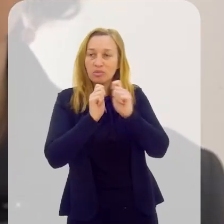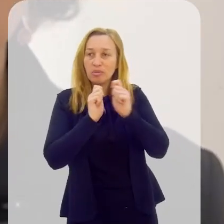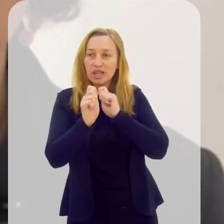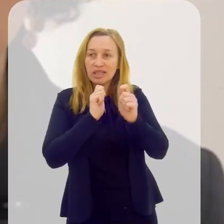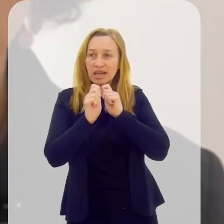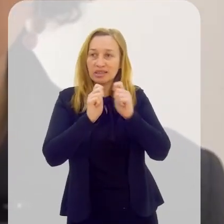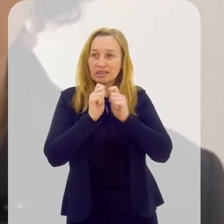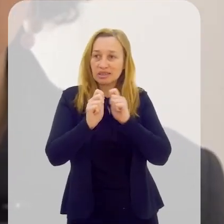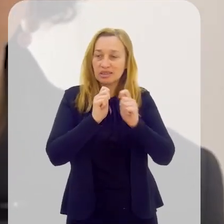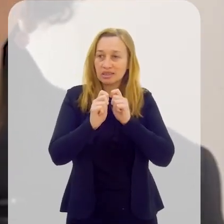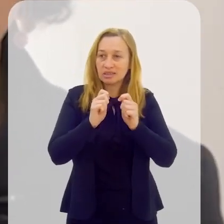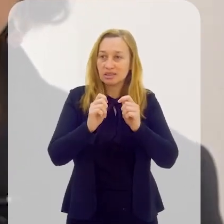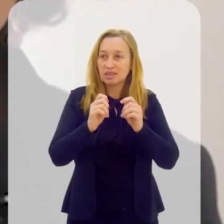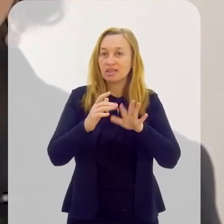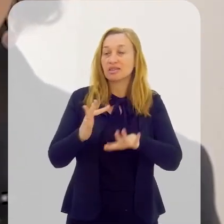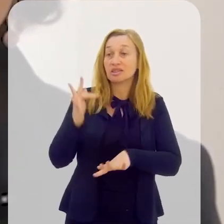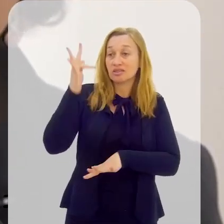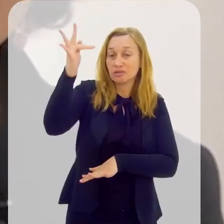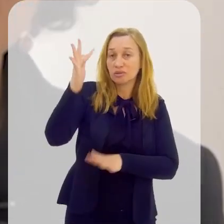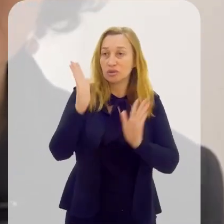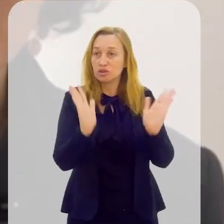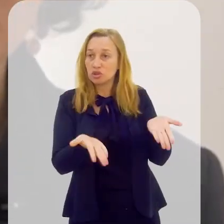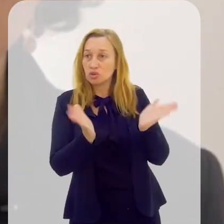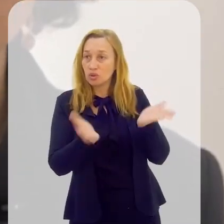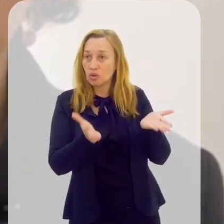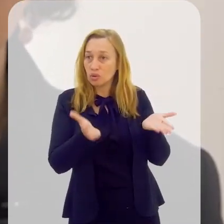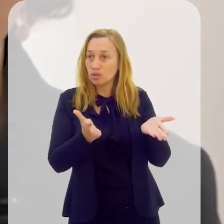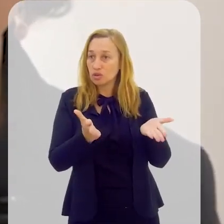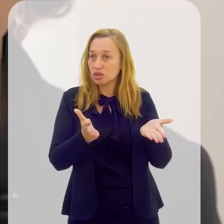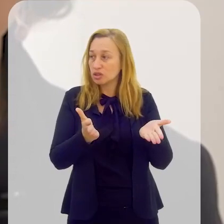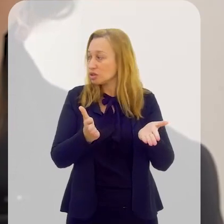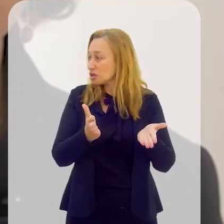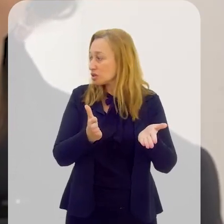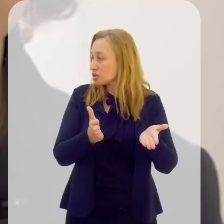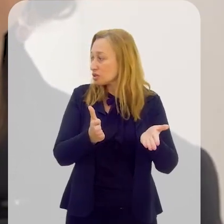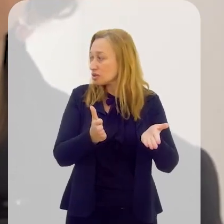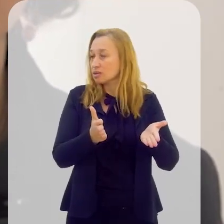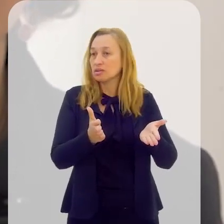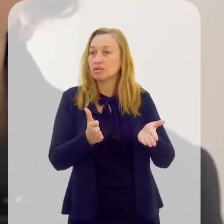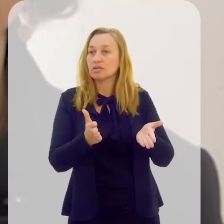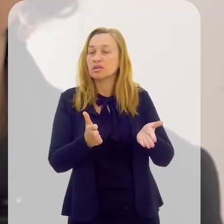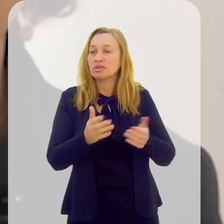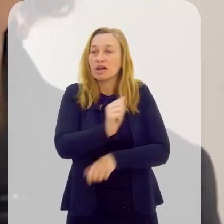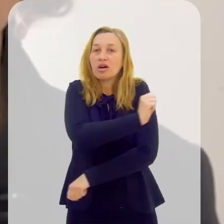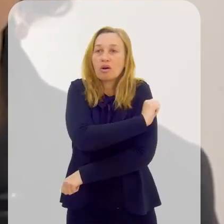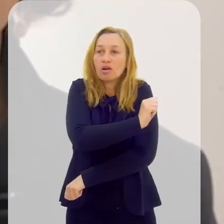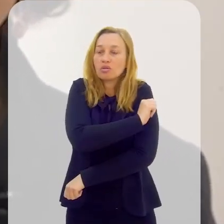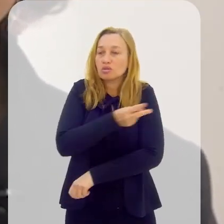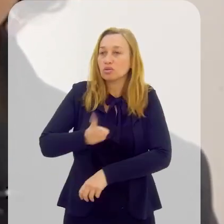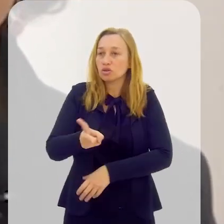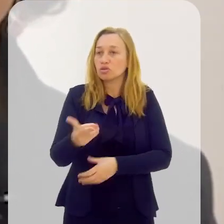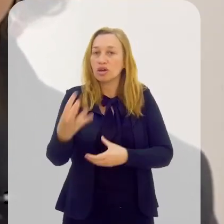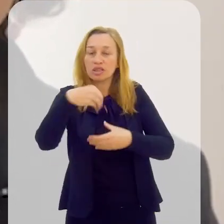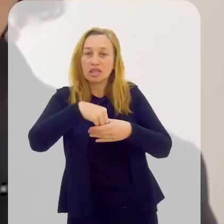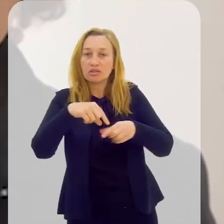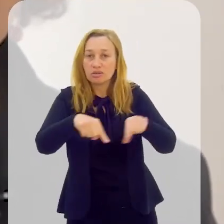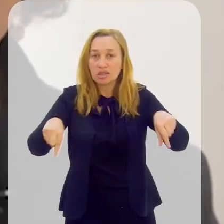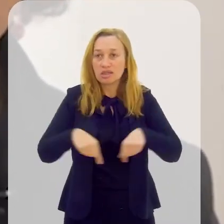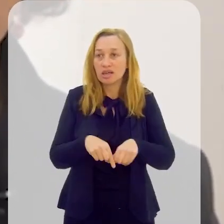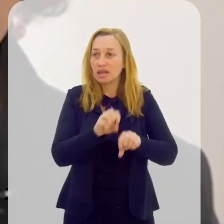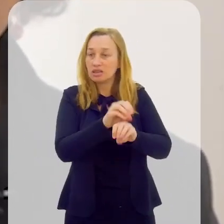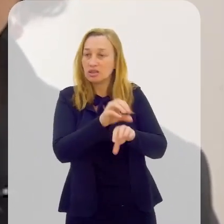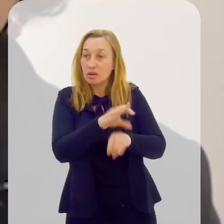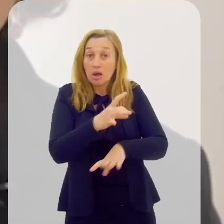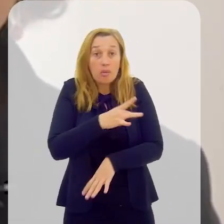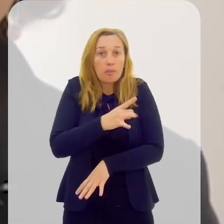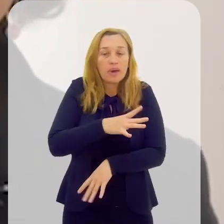ao Agenda de Futuro de hoje, o diretor da SPM, Luiz Romero, falou sobre os desafios dos alunos permanecerem dentro das salas